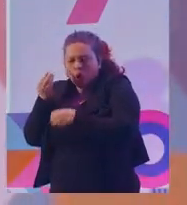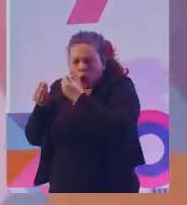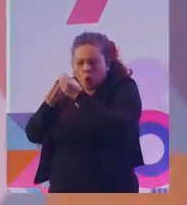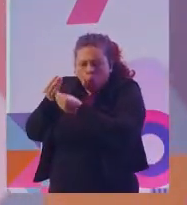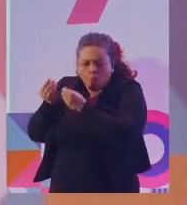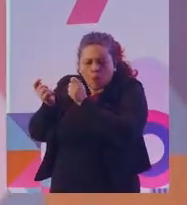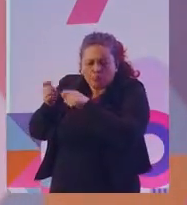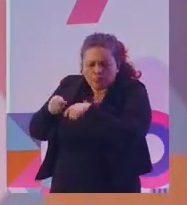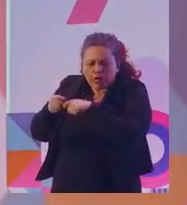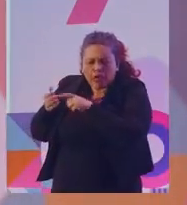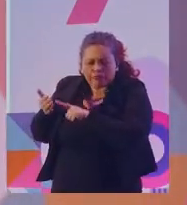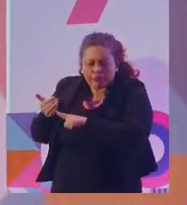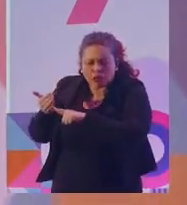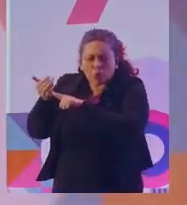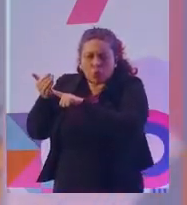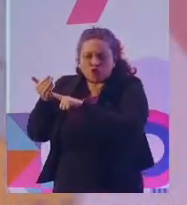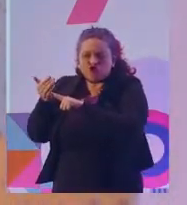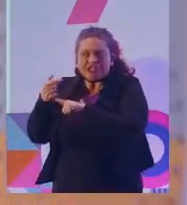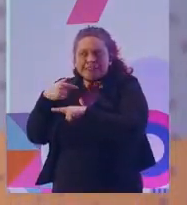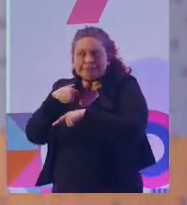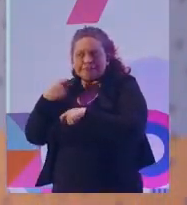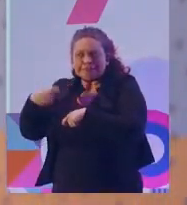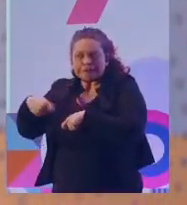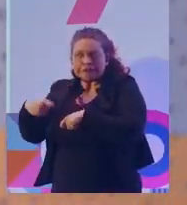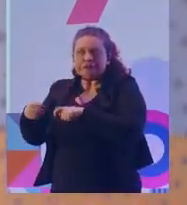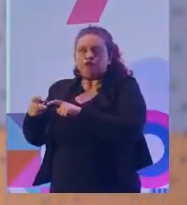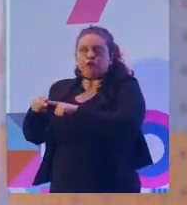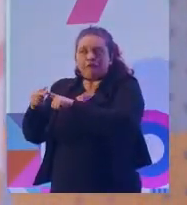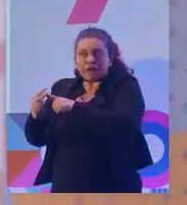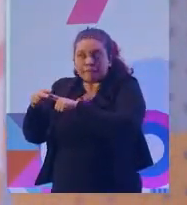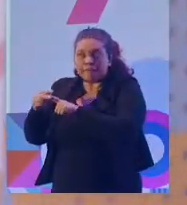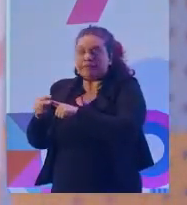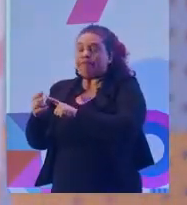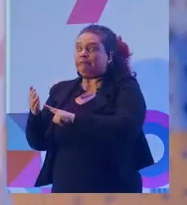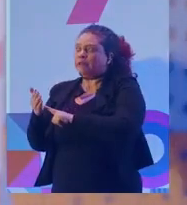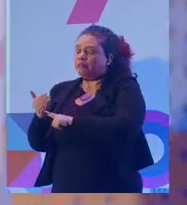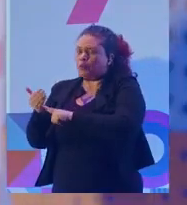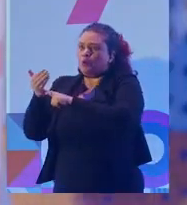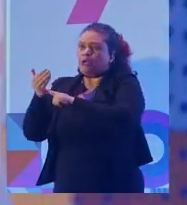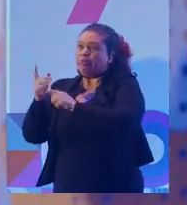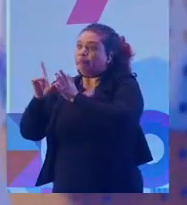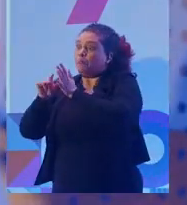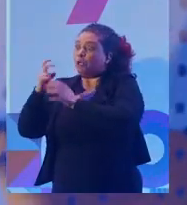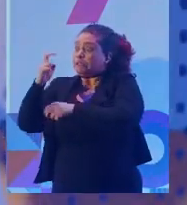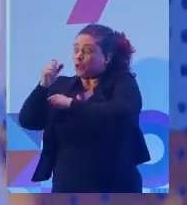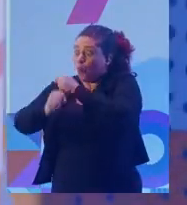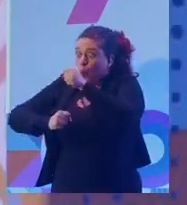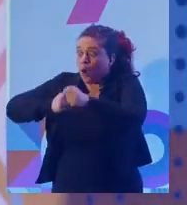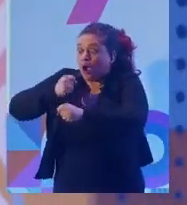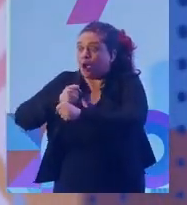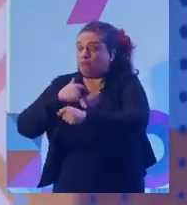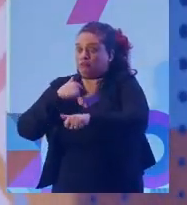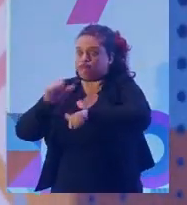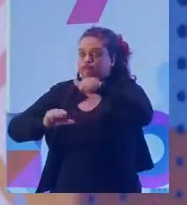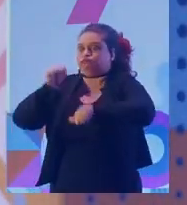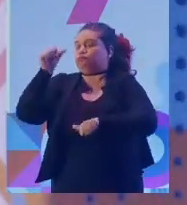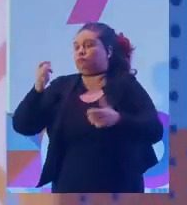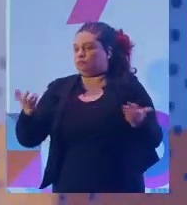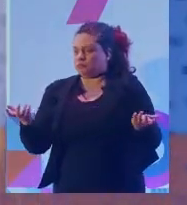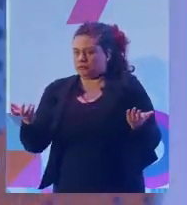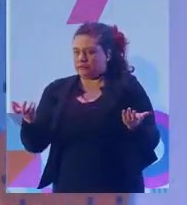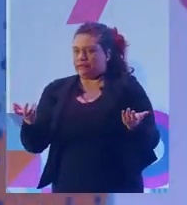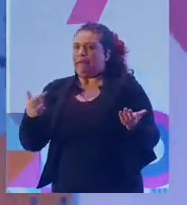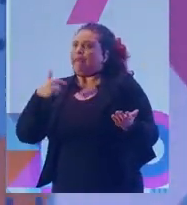tecnológica. Preciso de uma ferramenta tecnológica e depois, em 5 anos, eu vou trocar. E depois eu